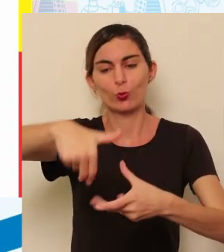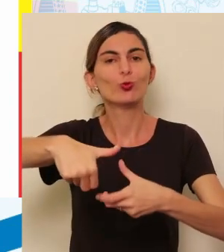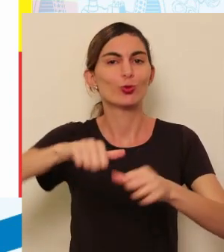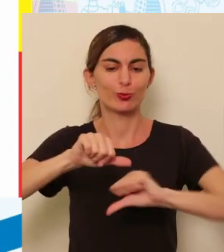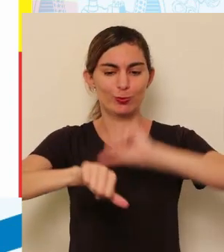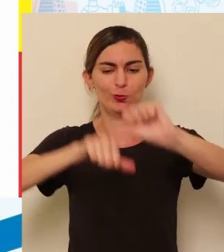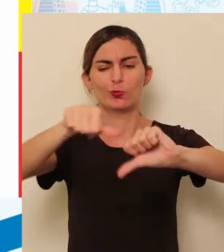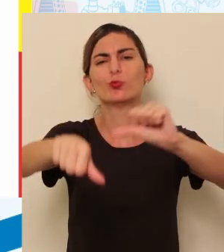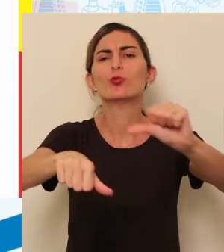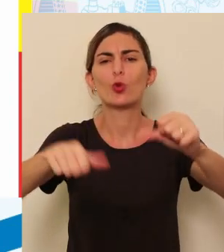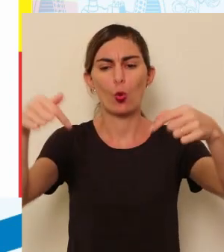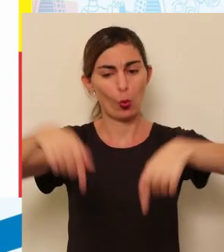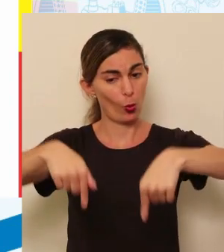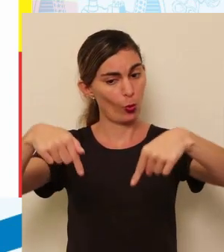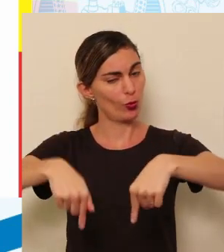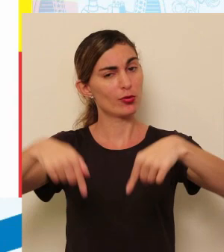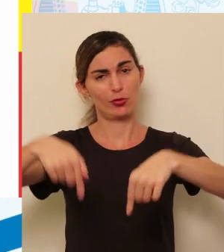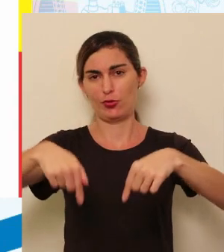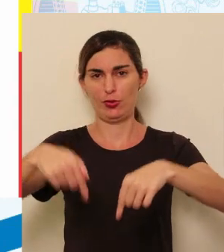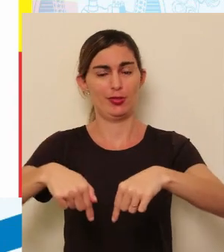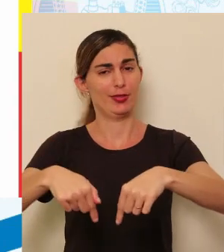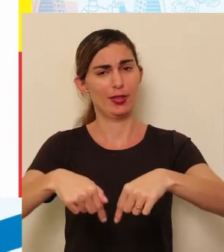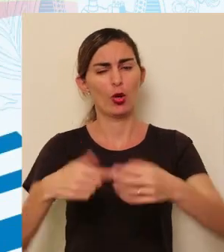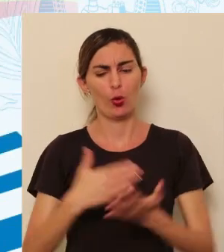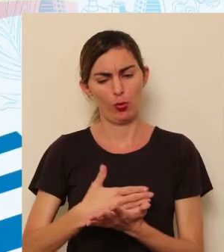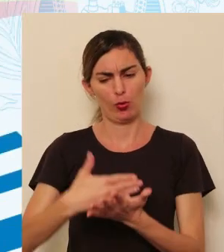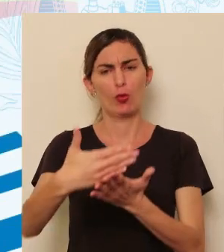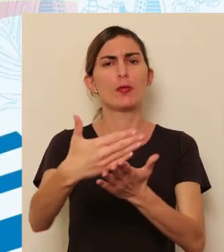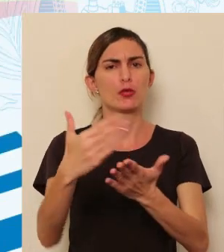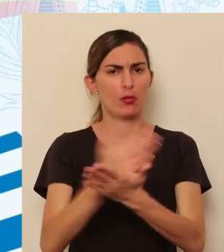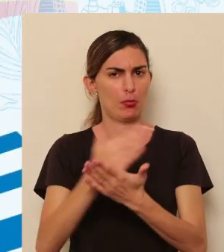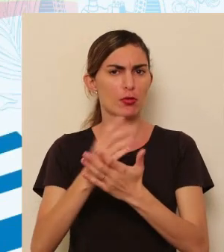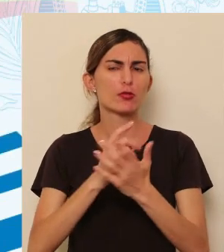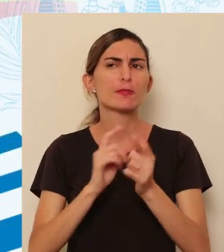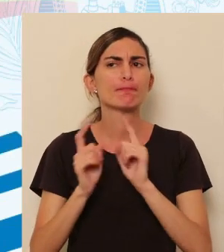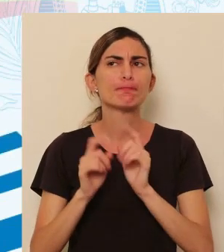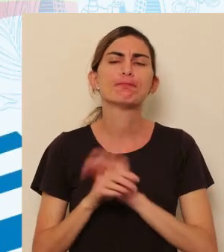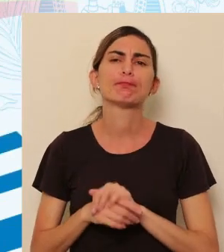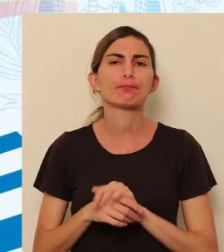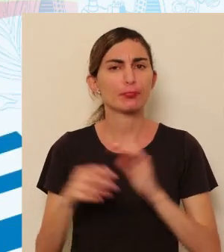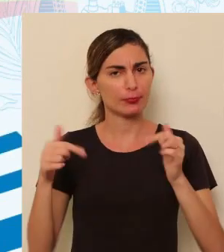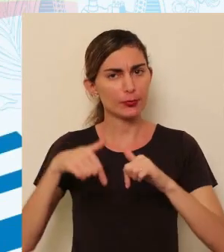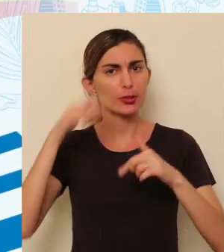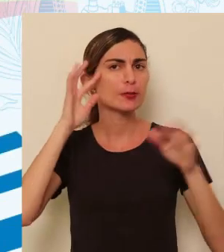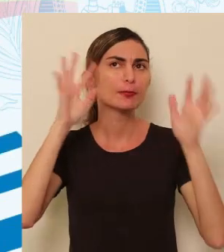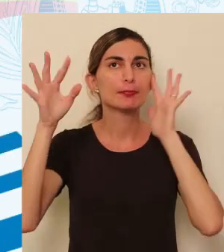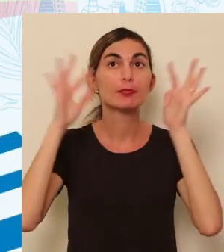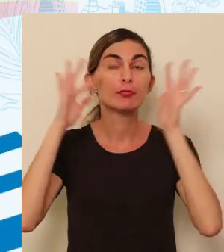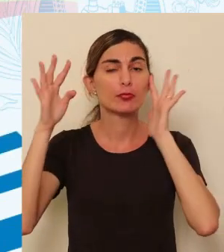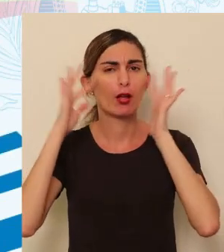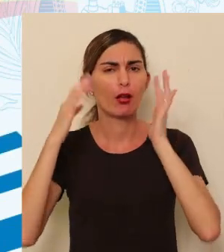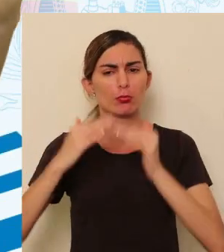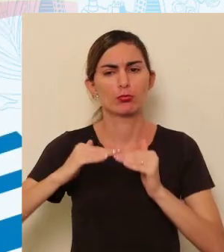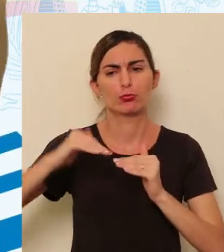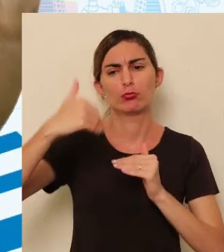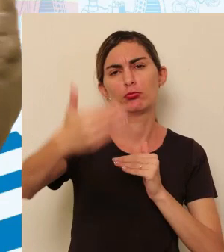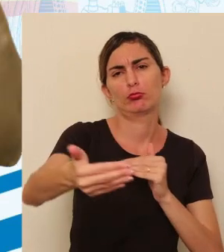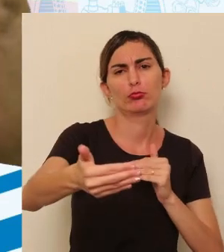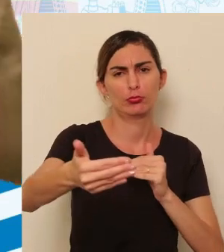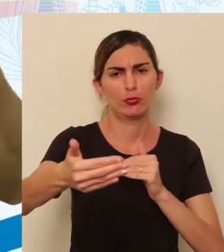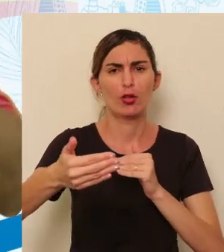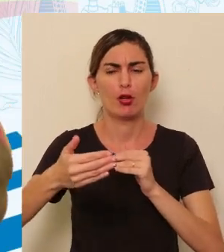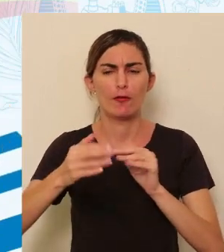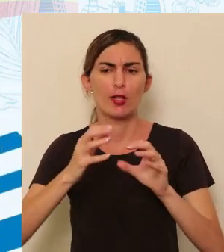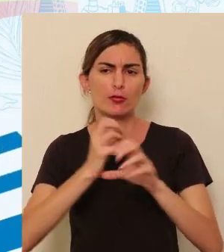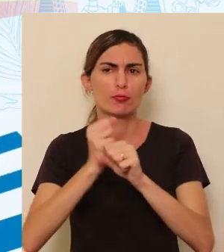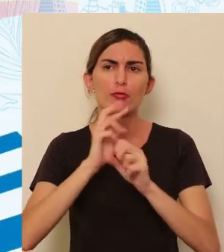nos transformou no que somos hoje. Comecemos com algumas questões, para a gente refletir e mais adiante a